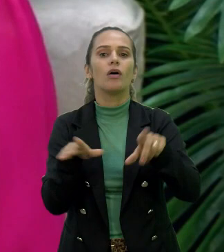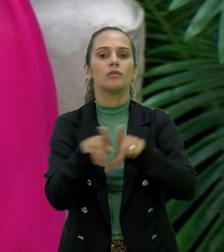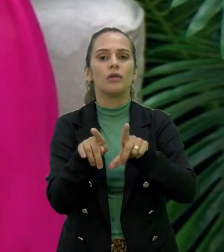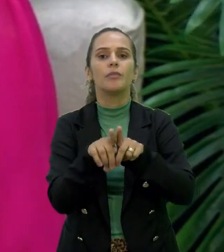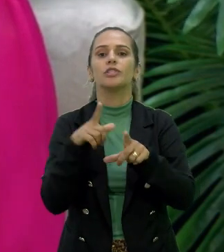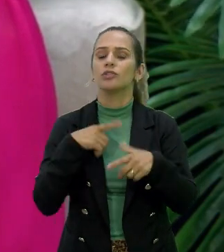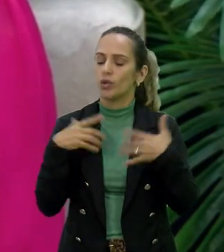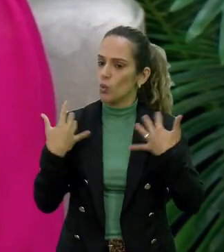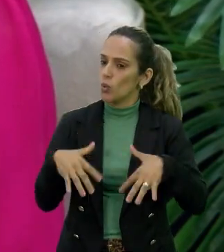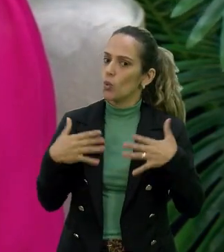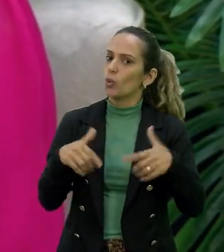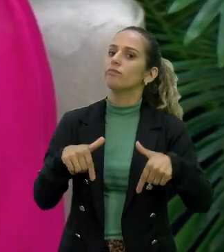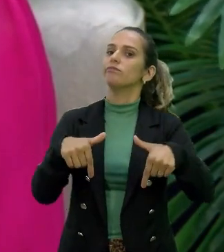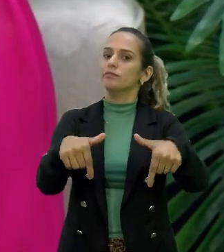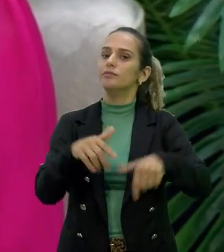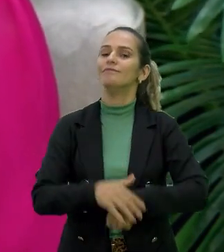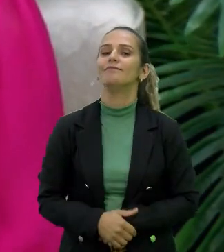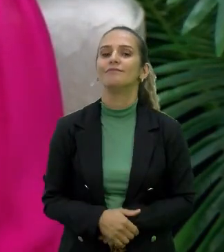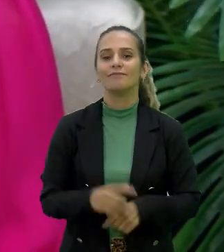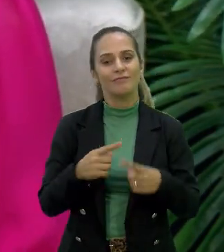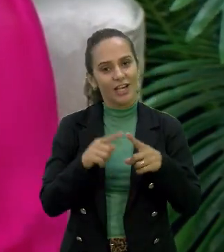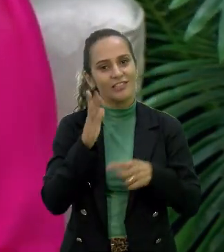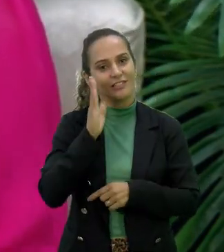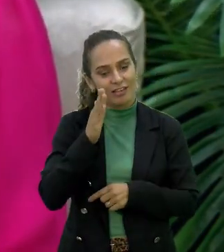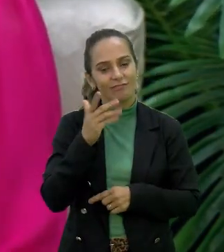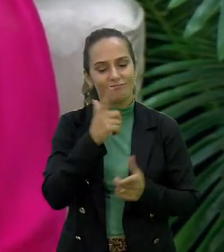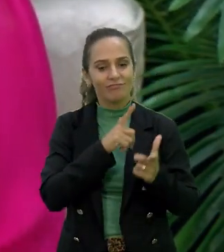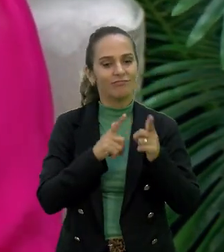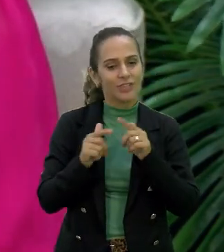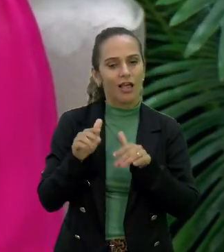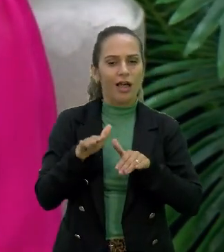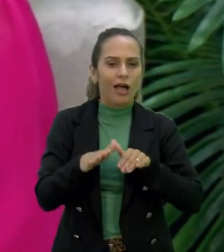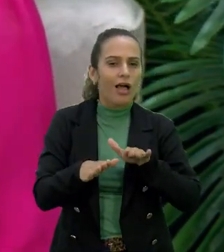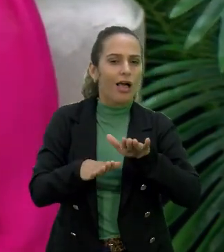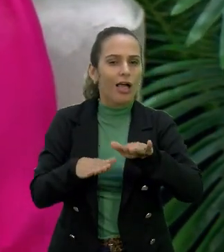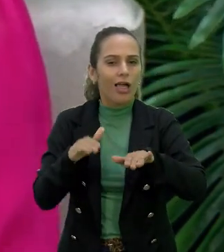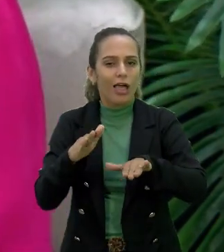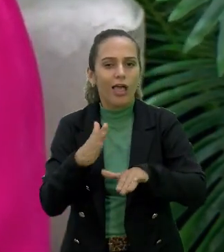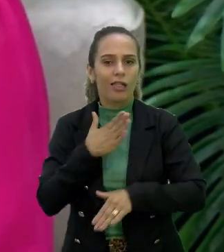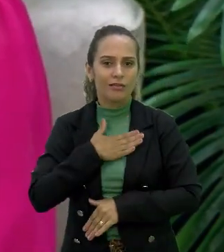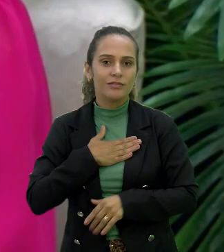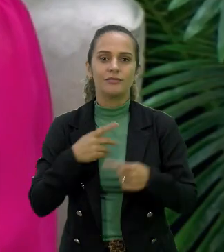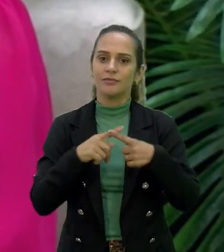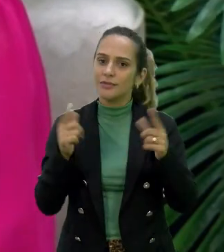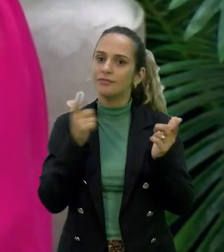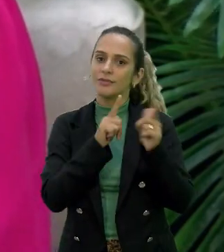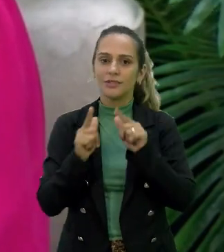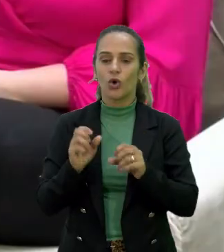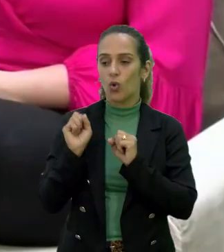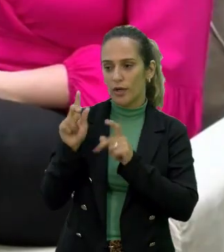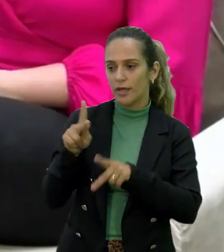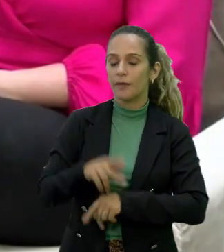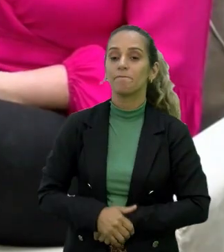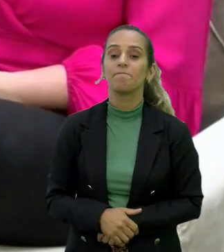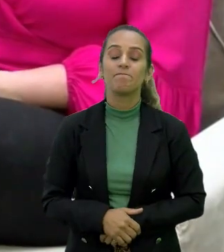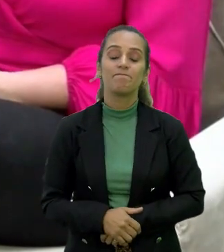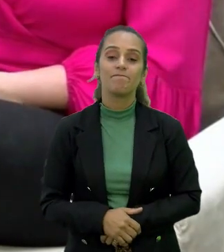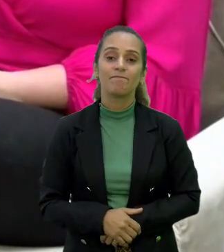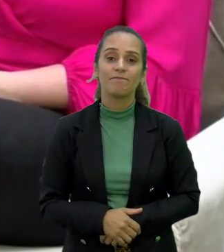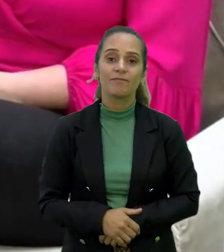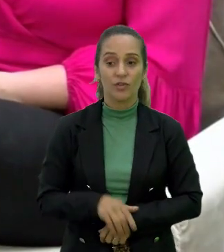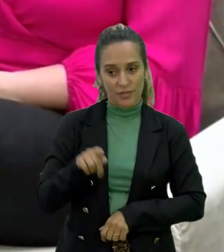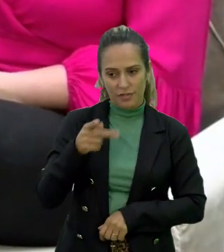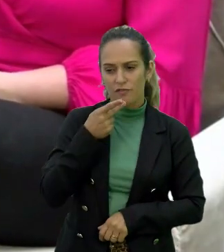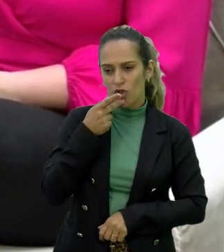conversa acho que a gente ainda tem muito que avançar mas estamos caminhando acho que ainda passam lentos mas estamos caminhando ok uma